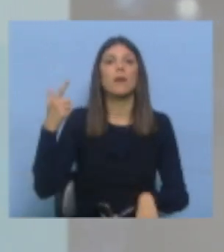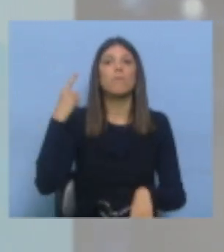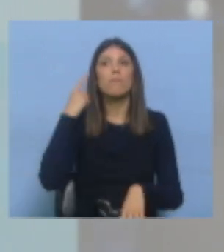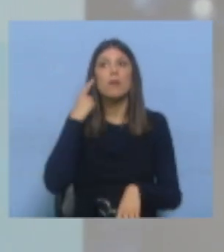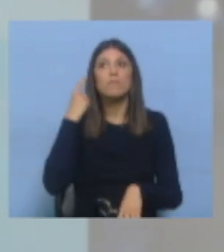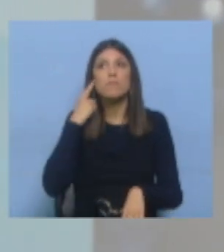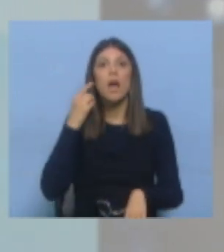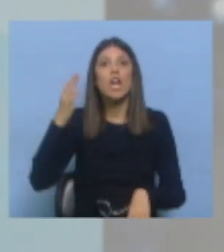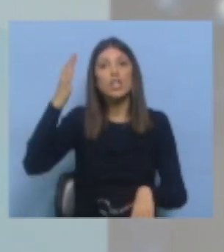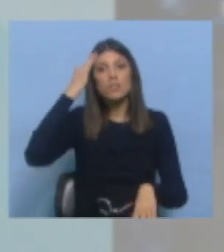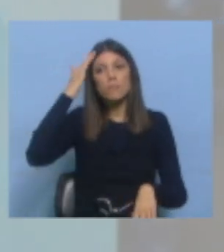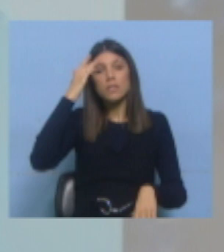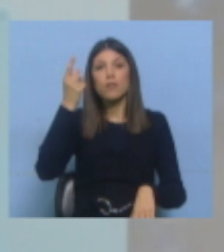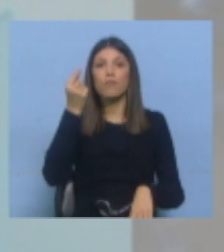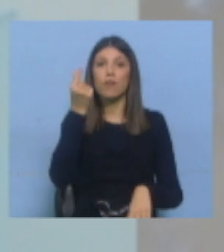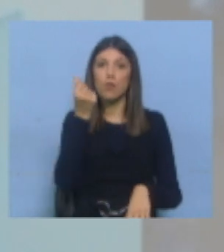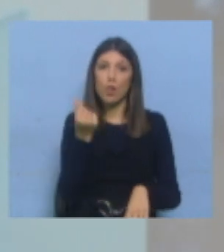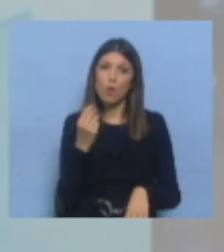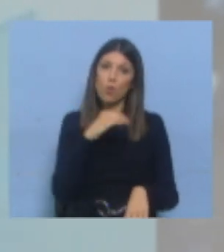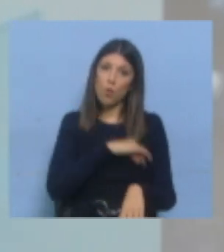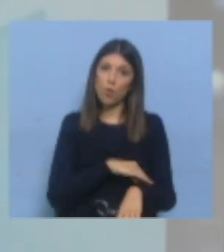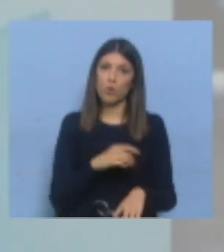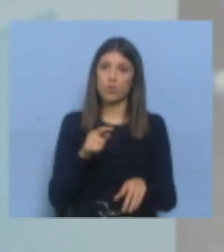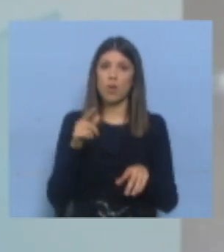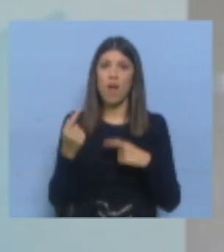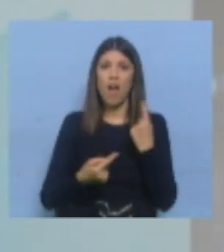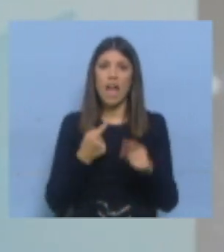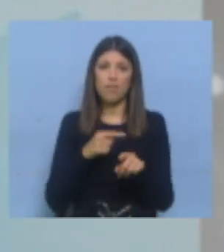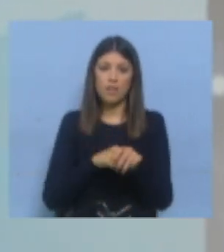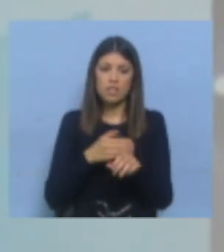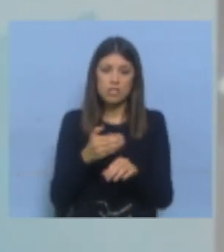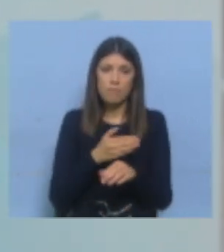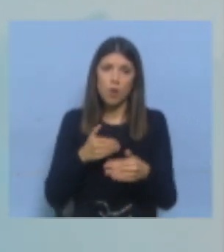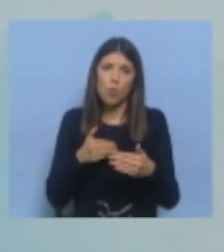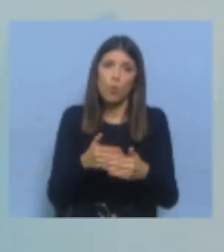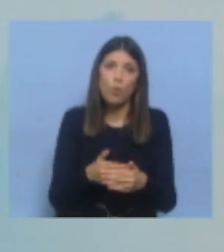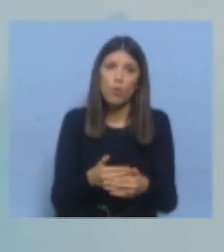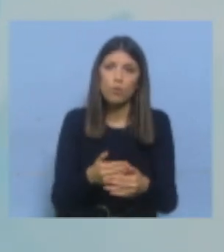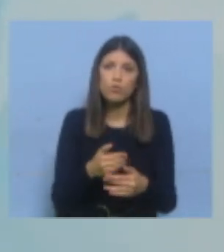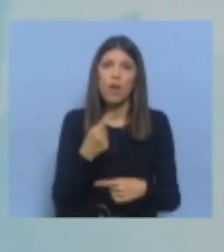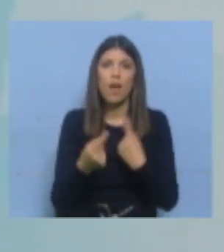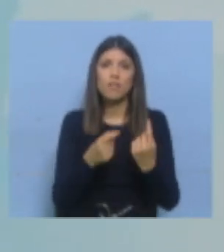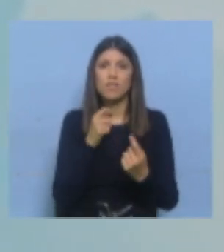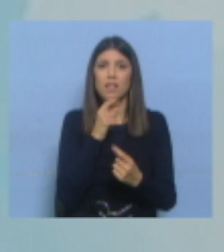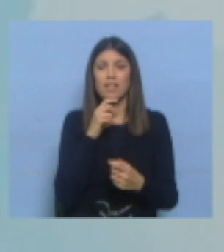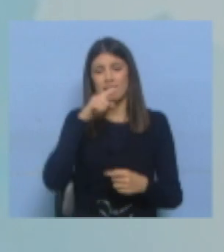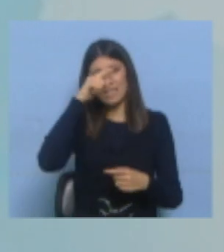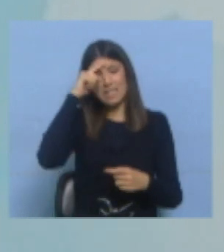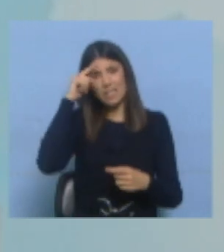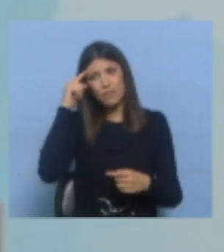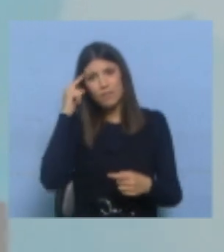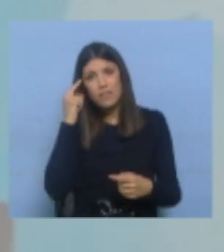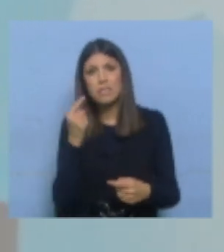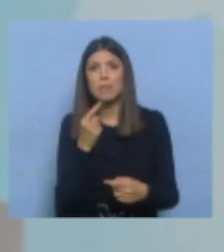das estimativas de lucro, às vezes em curtos prazos. E isto às vezes é difícil resolver esta conta quando